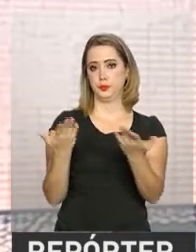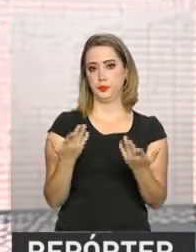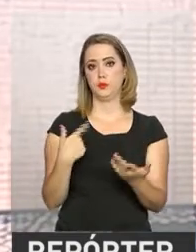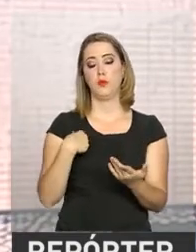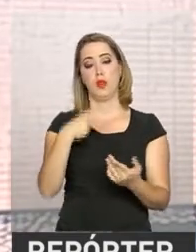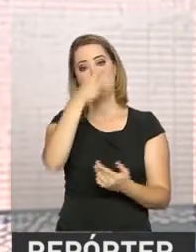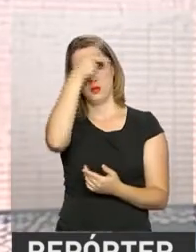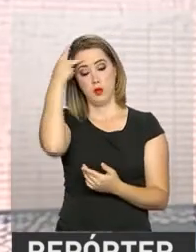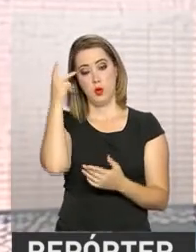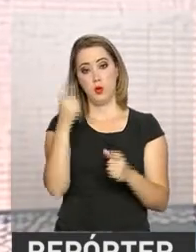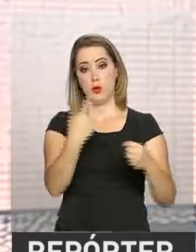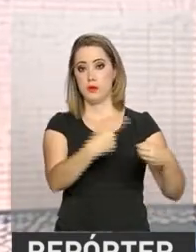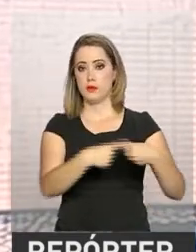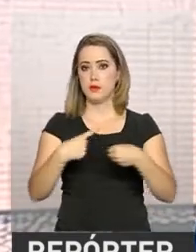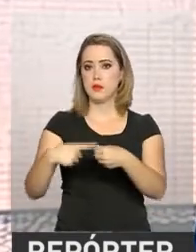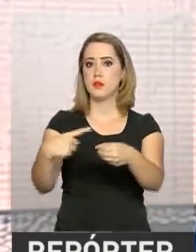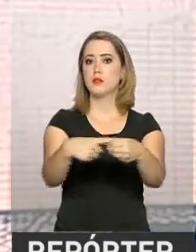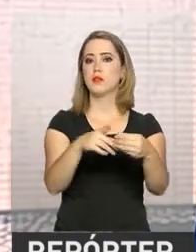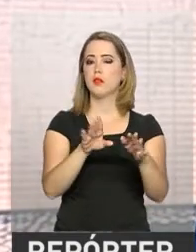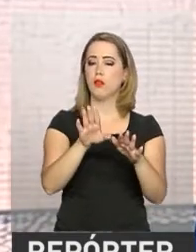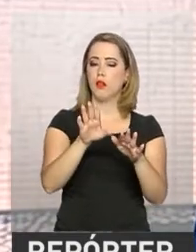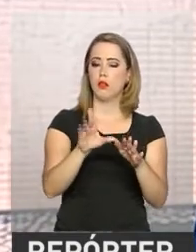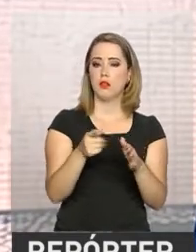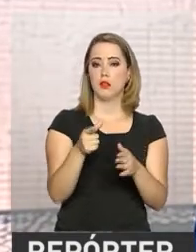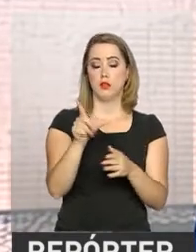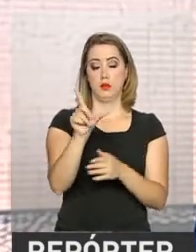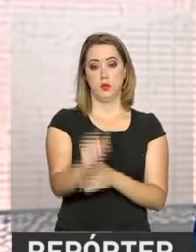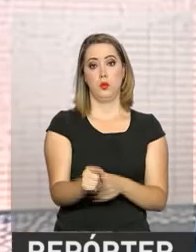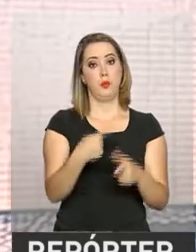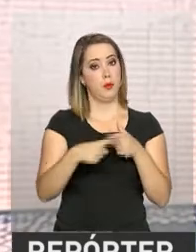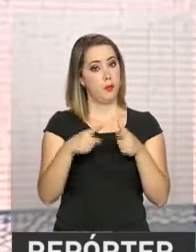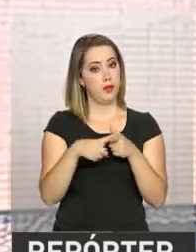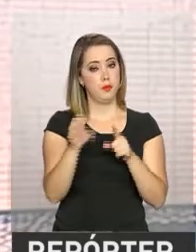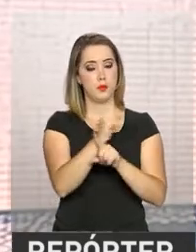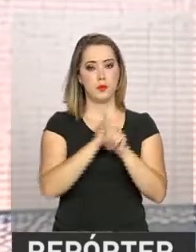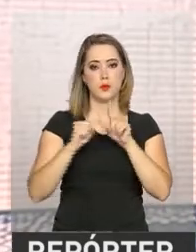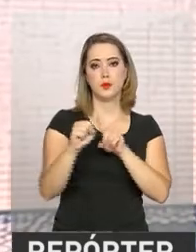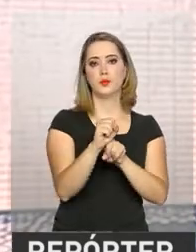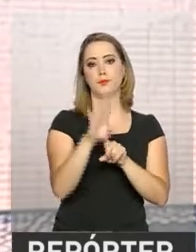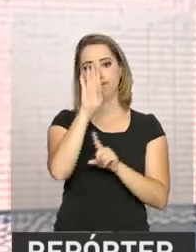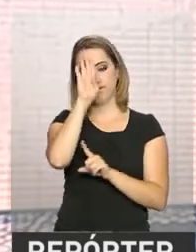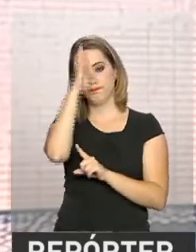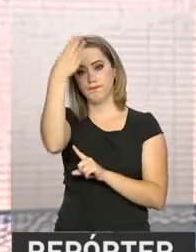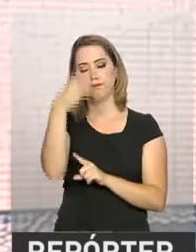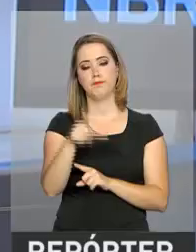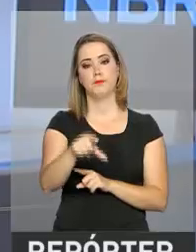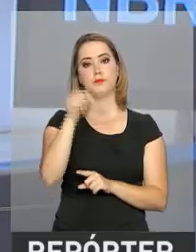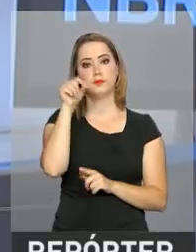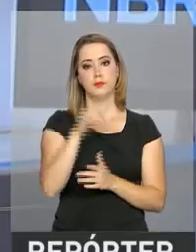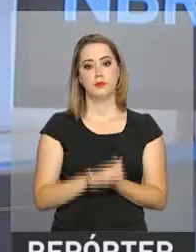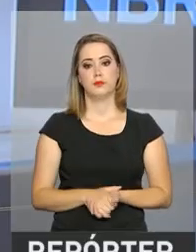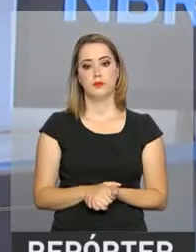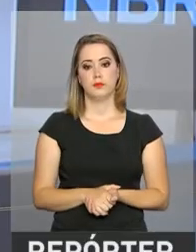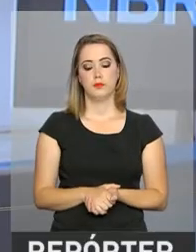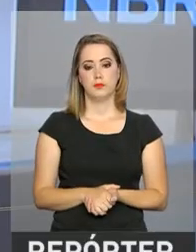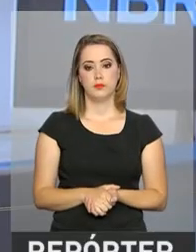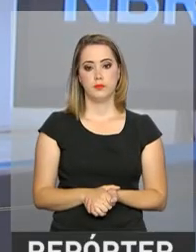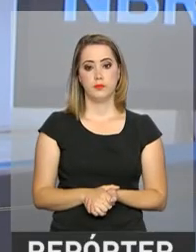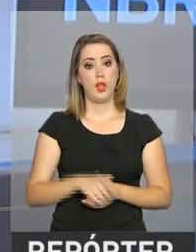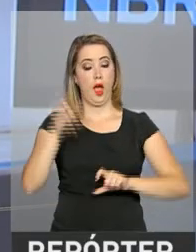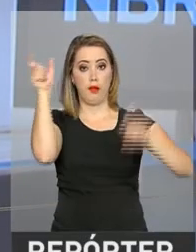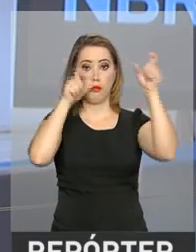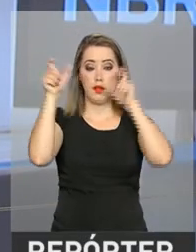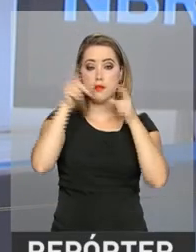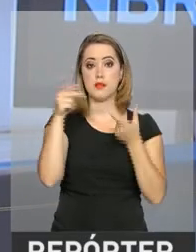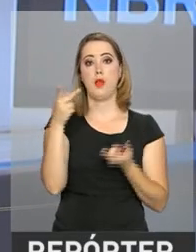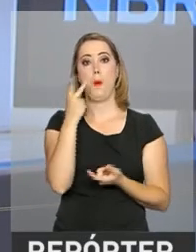com baixos índices sociais tiveram prioridade na seleção. De Brasília, Thaísa Dias. E atenção, pais